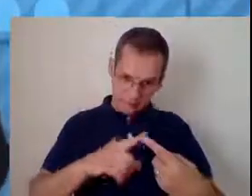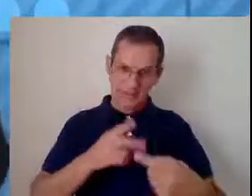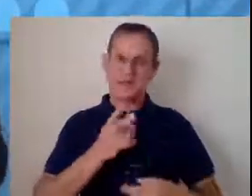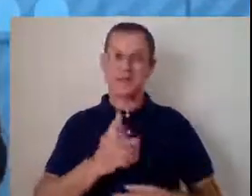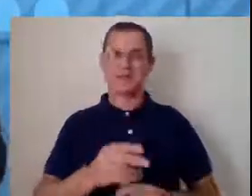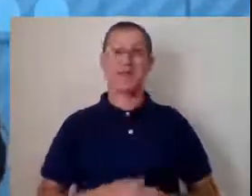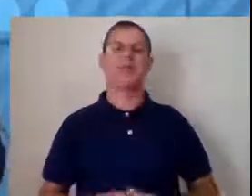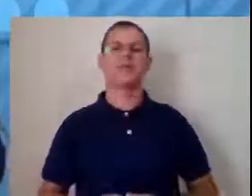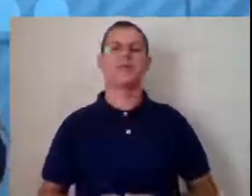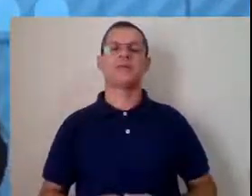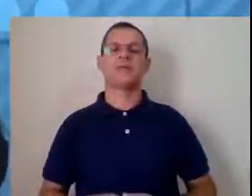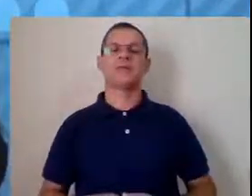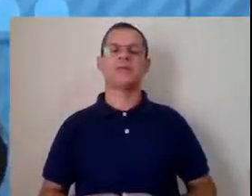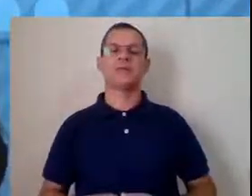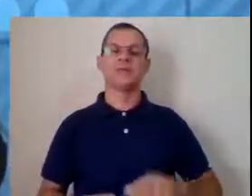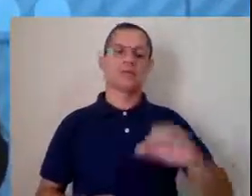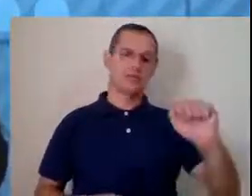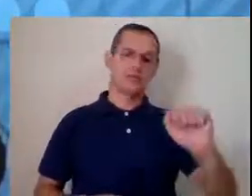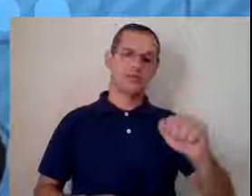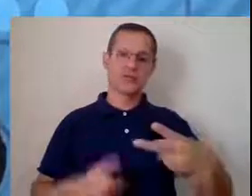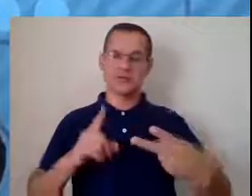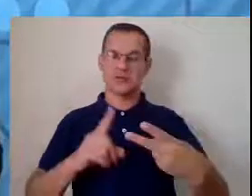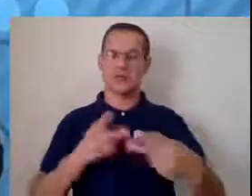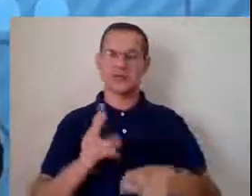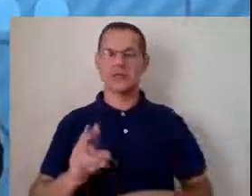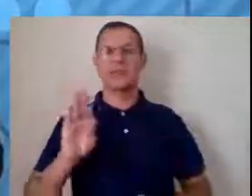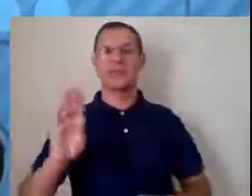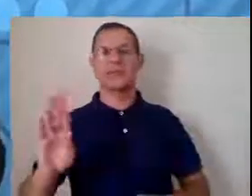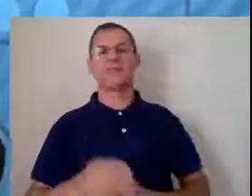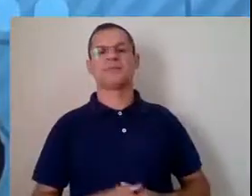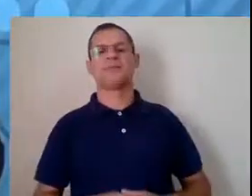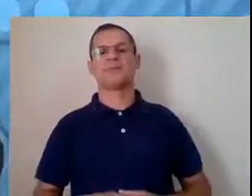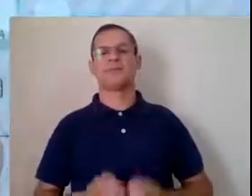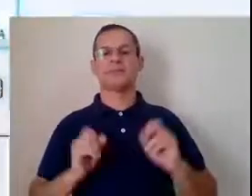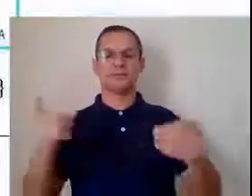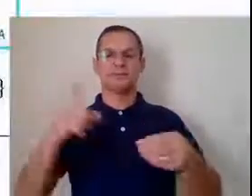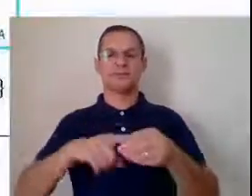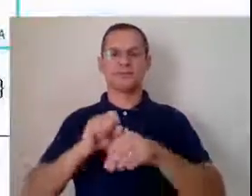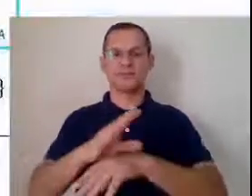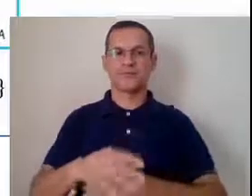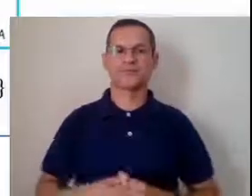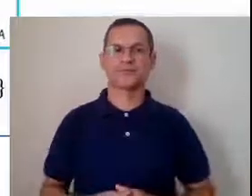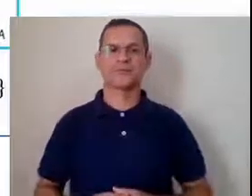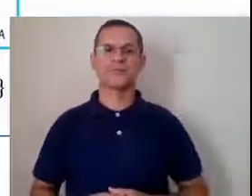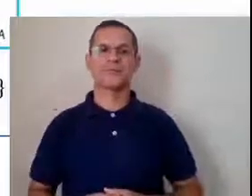sempre é o de A e o segundo sempre será de B. Vamos voltar ao quadro.